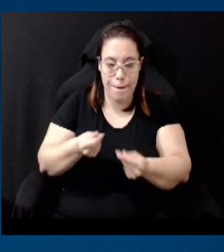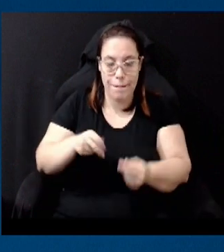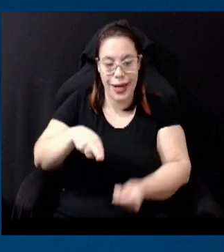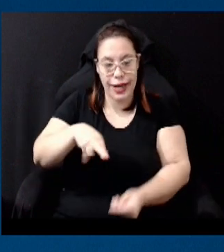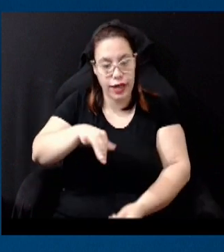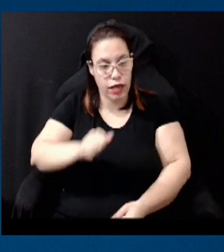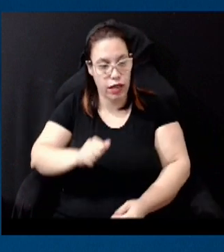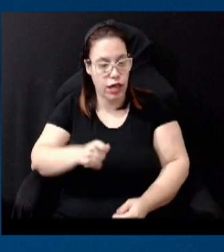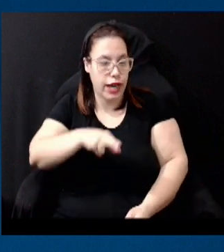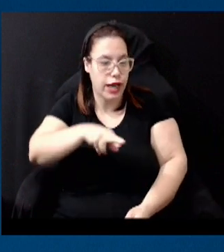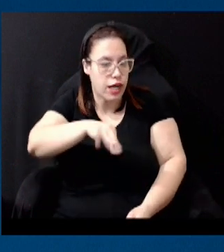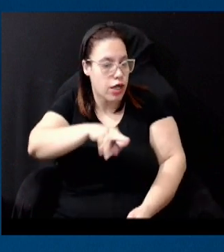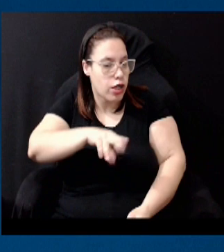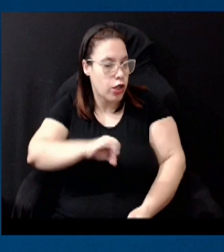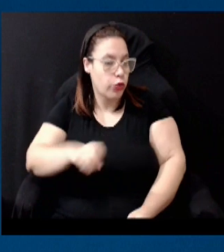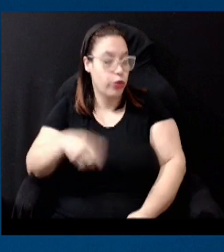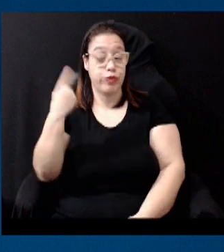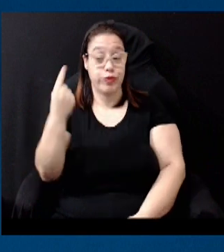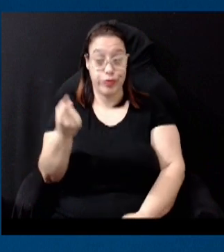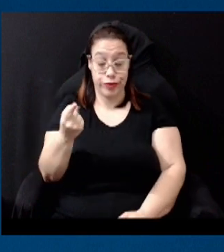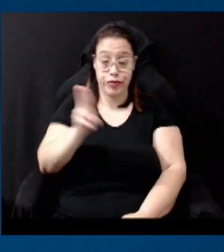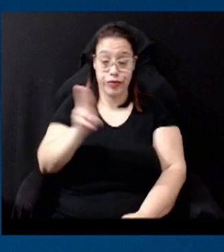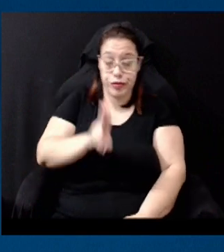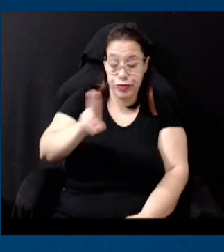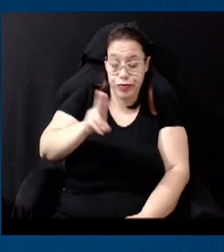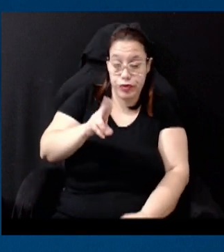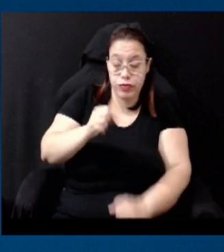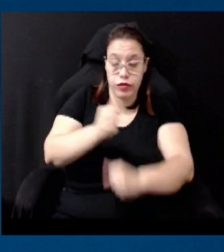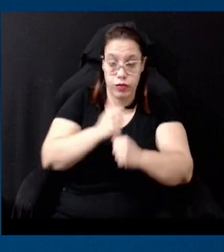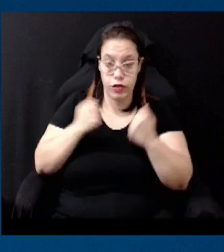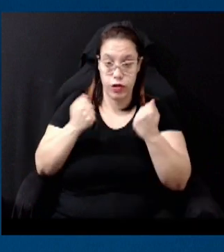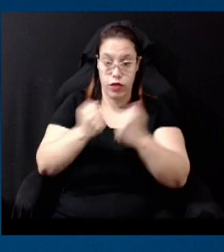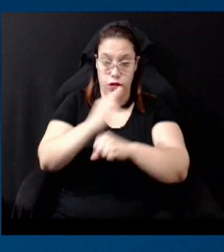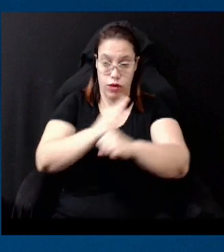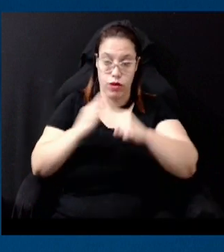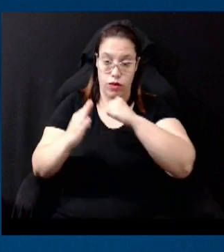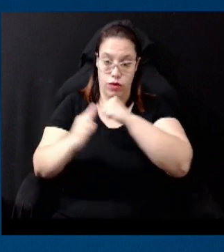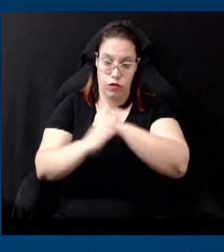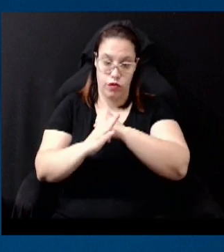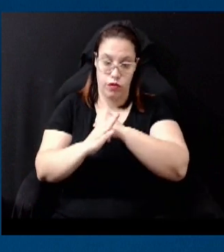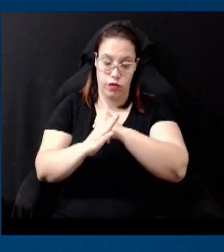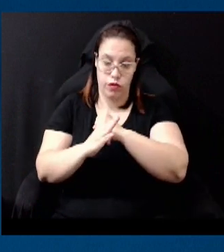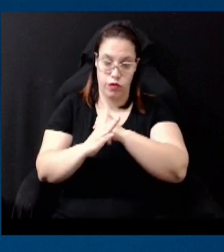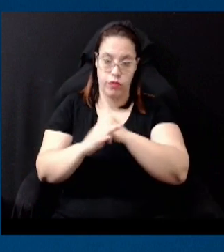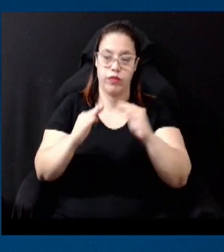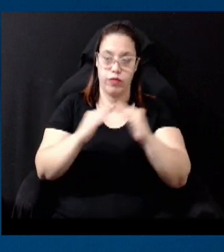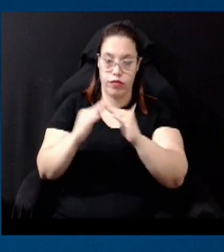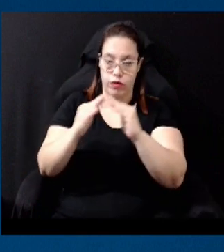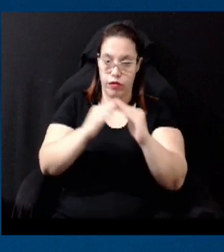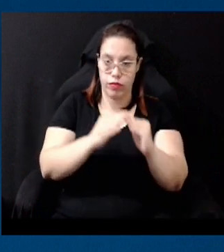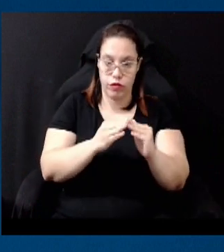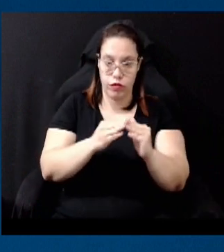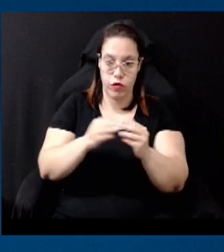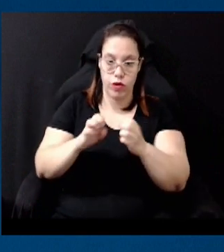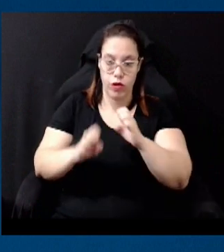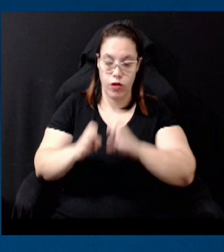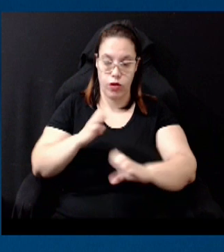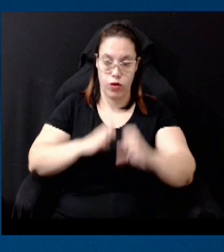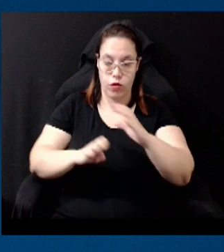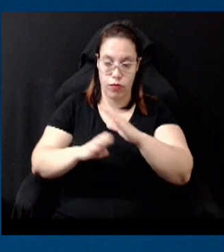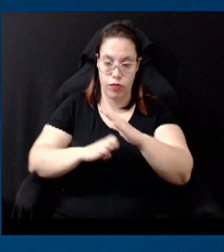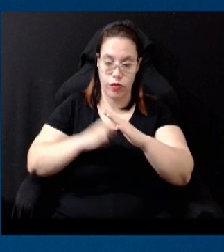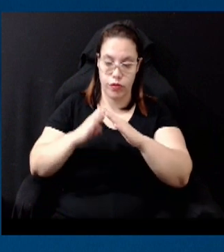outros utensílios a sociedades amigos de bairros, associações de moradores, cooperativas de reciclagem,